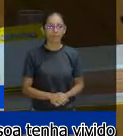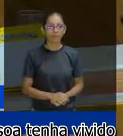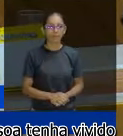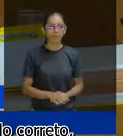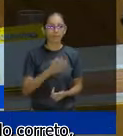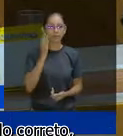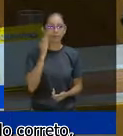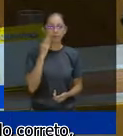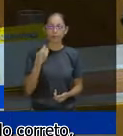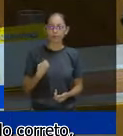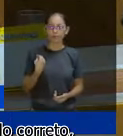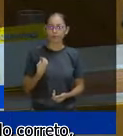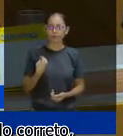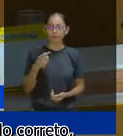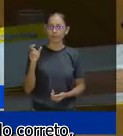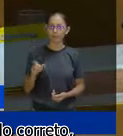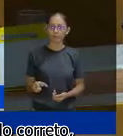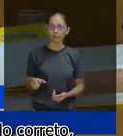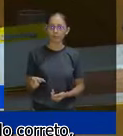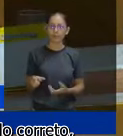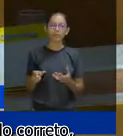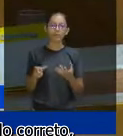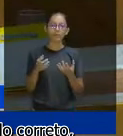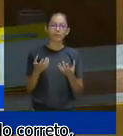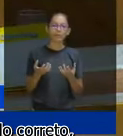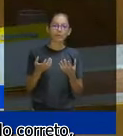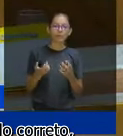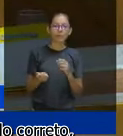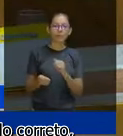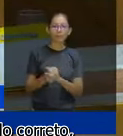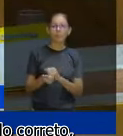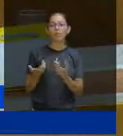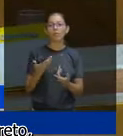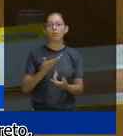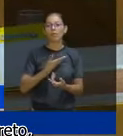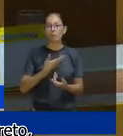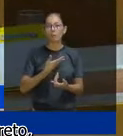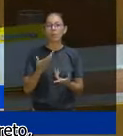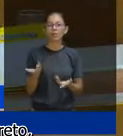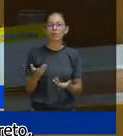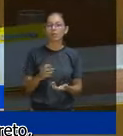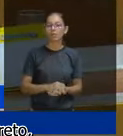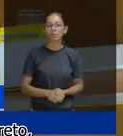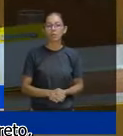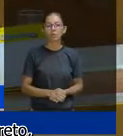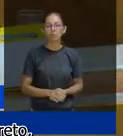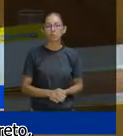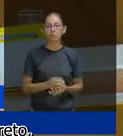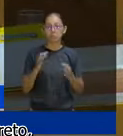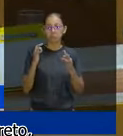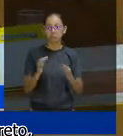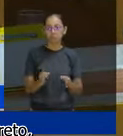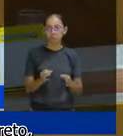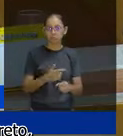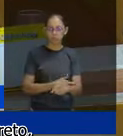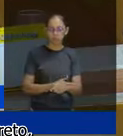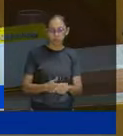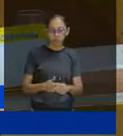amigos, tenha sido decente, tenha sido correto, e o Rui sempre foi isso. Um homem íntegro, correto, muito